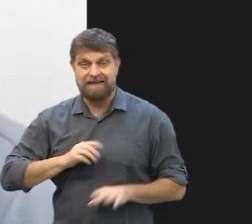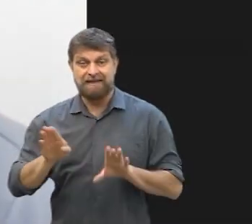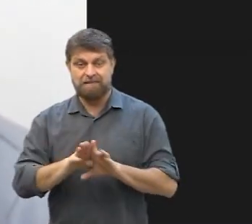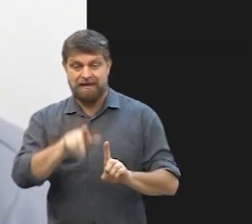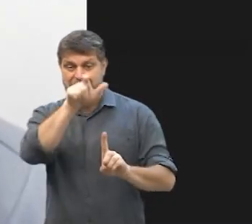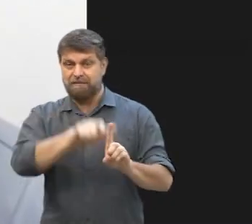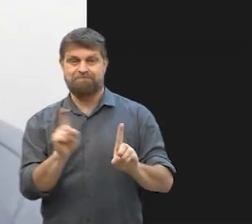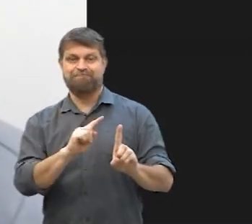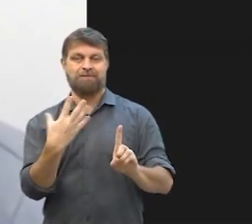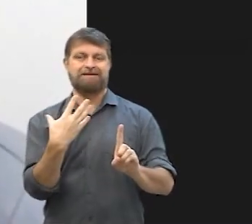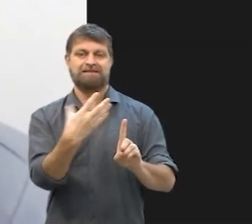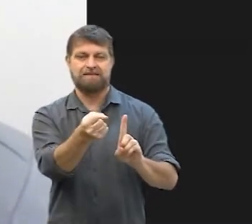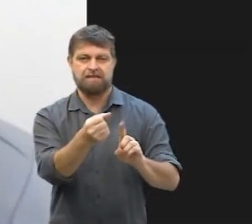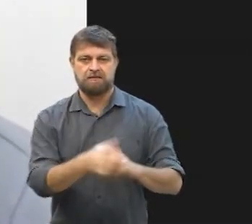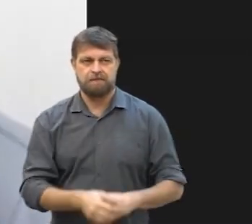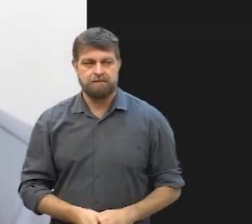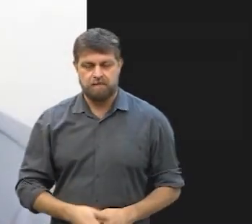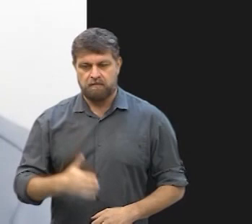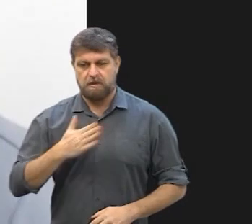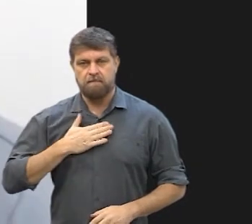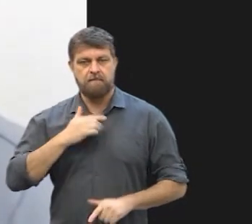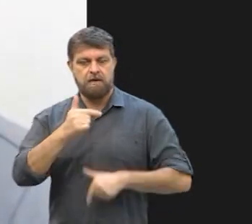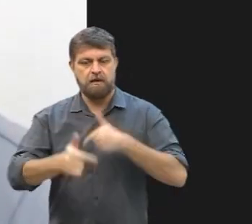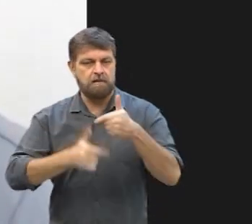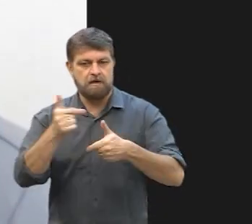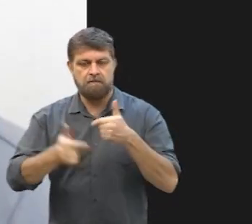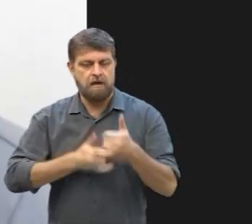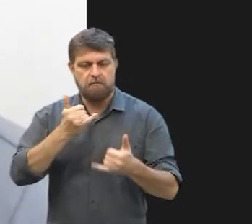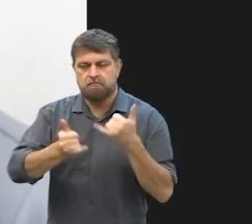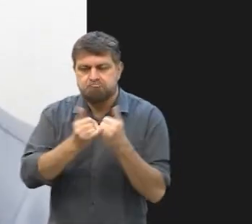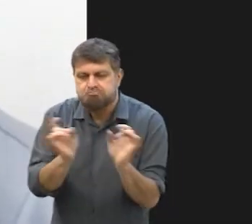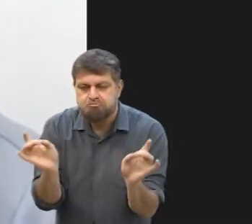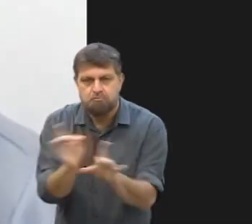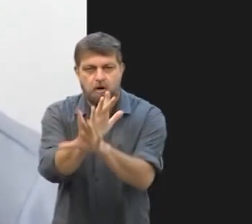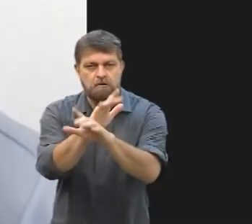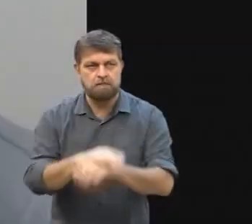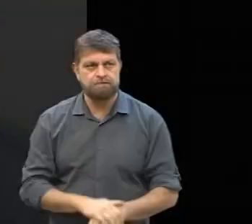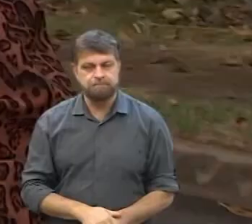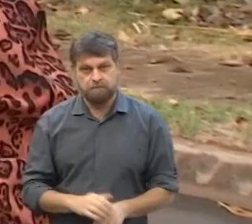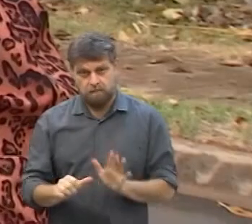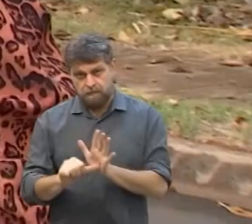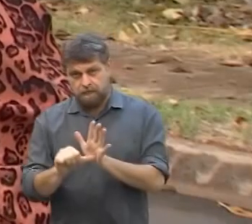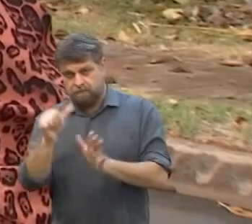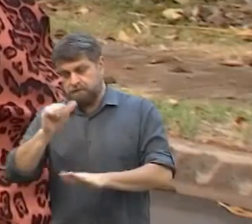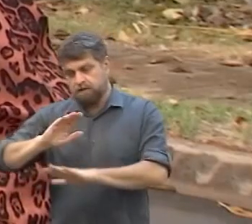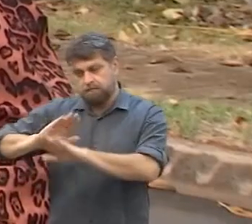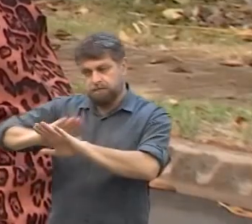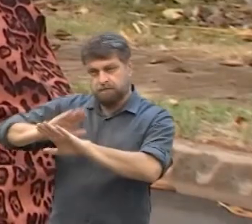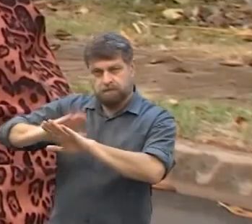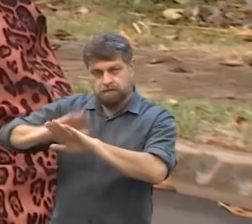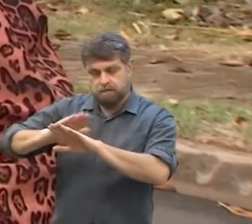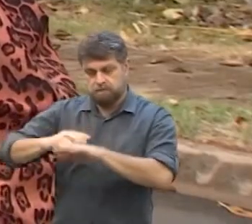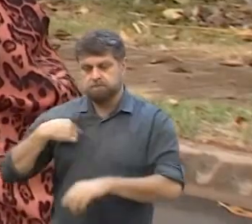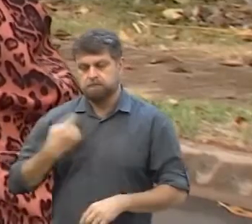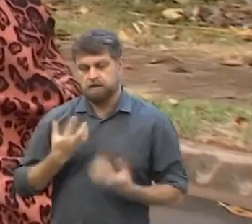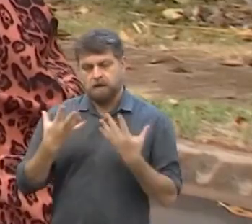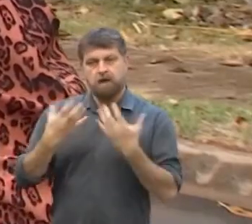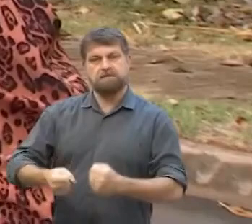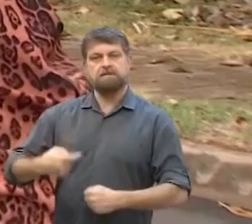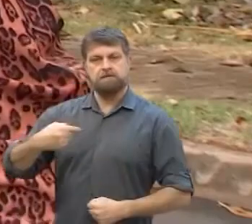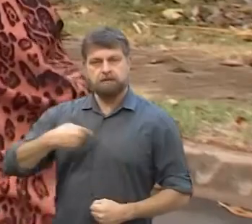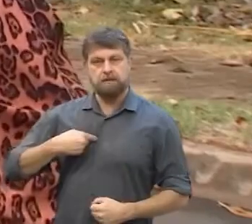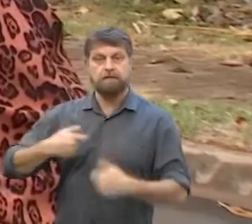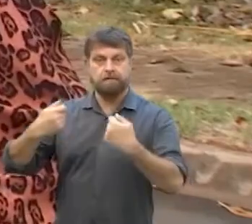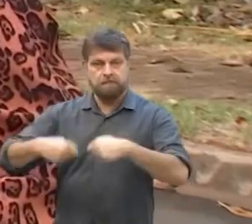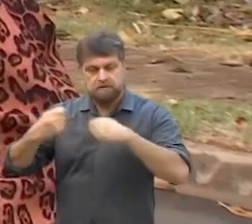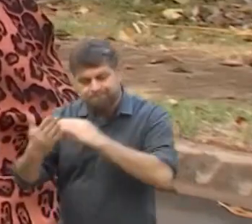também tem a questão da aceitação. Pronto, o meu trabalho já está meio caminho andado. O primeiro passo é a gente